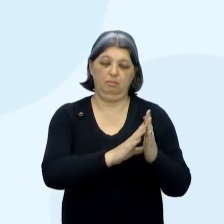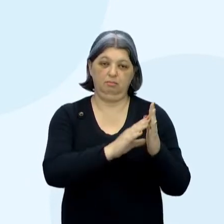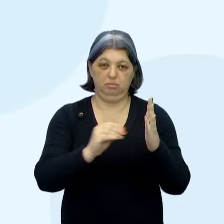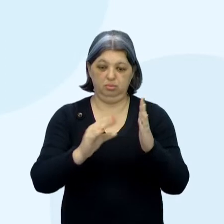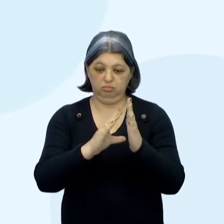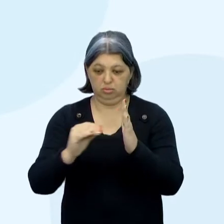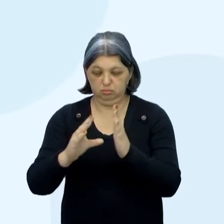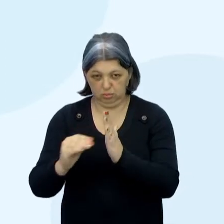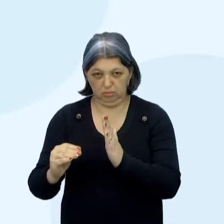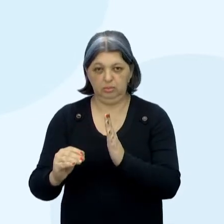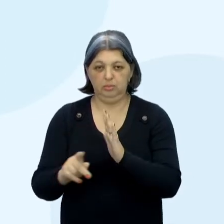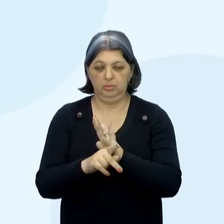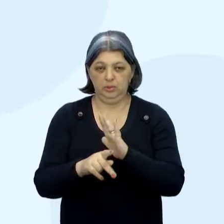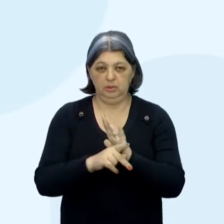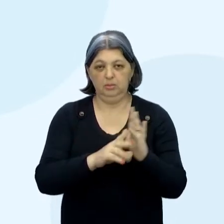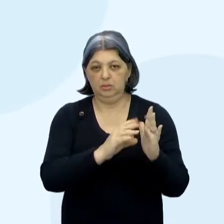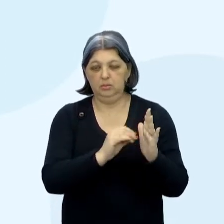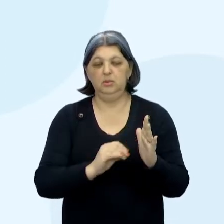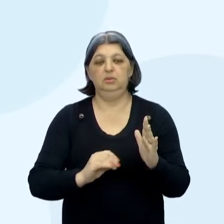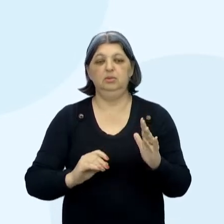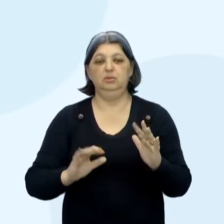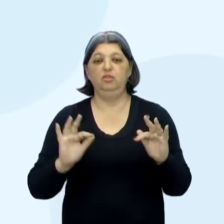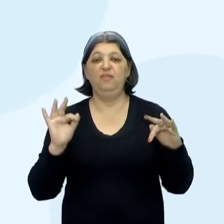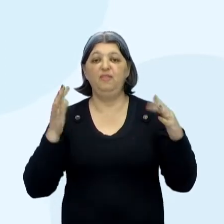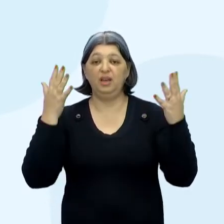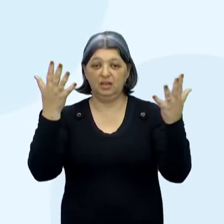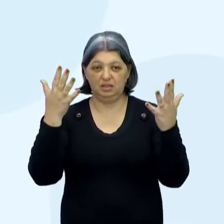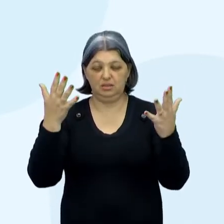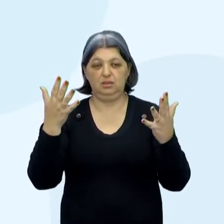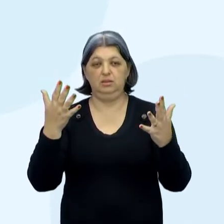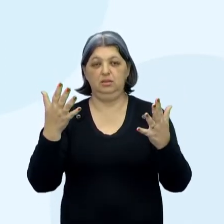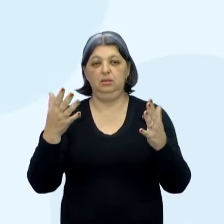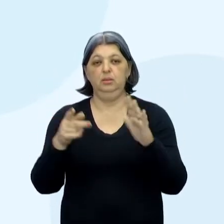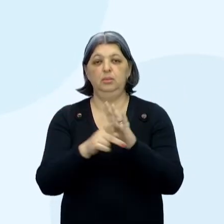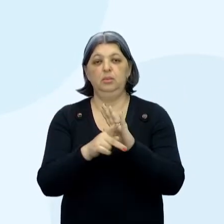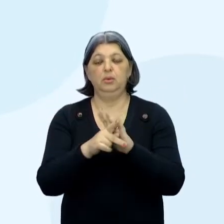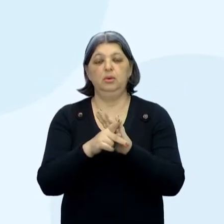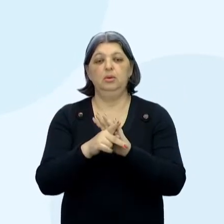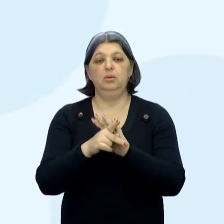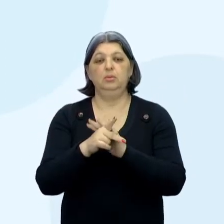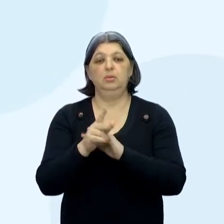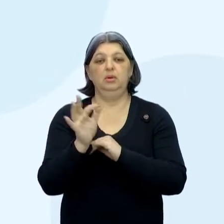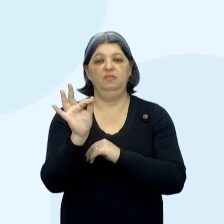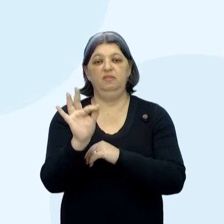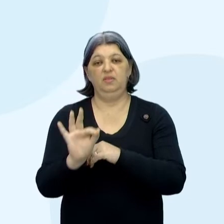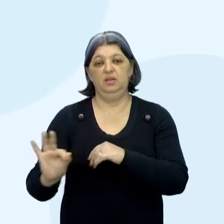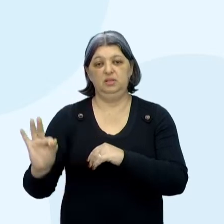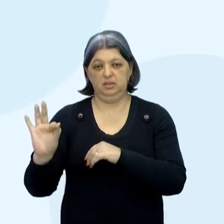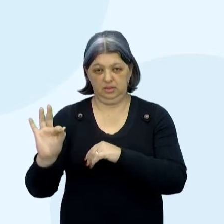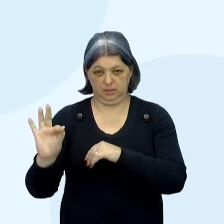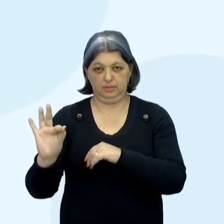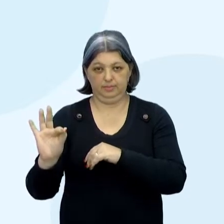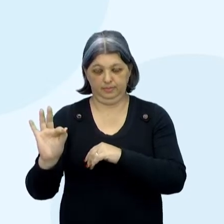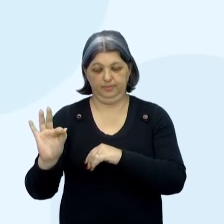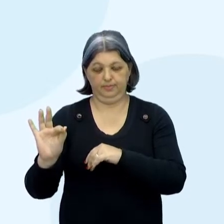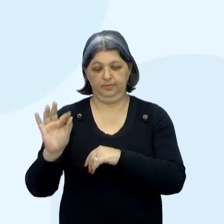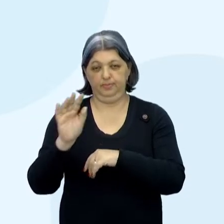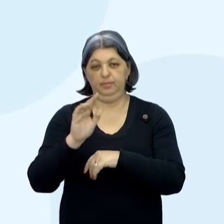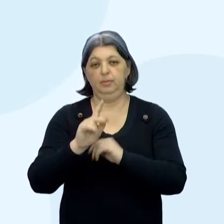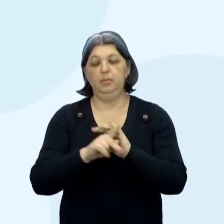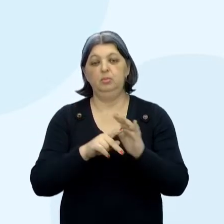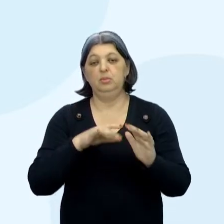dos modelos de bailes feitos na capital francesa, em Paris. O